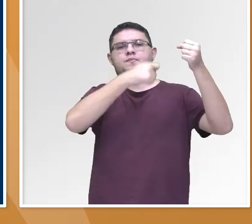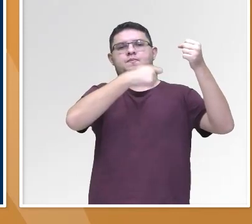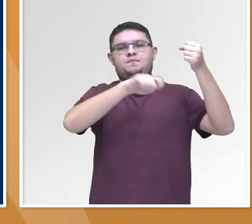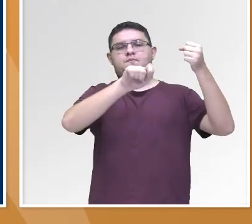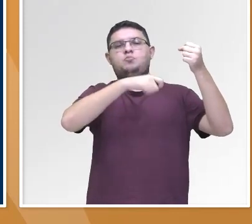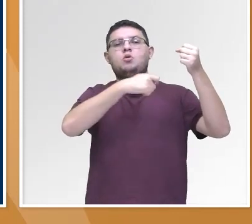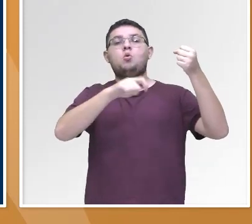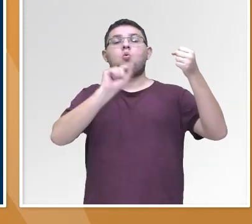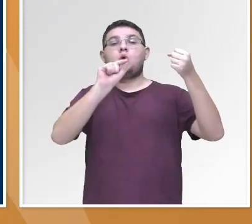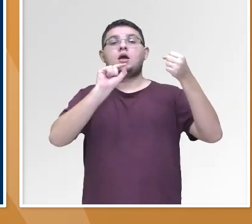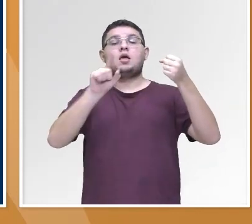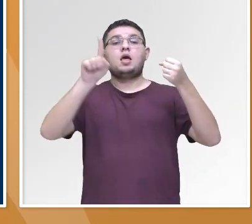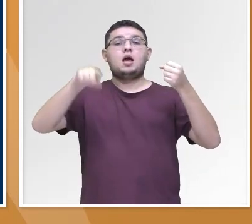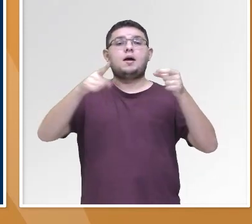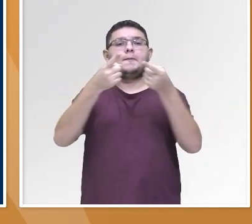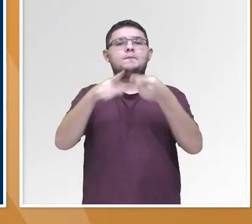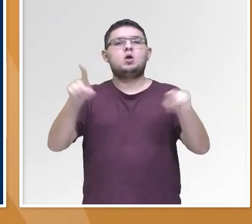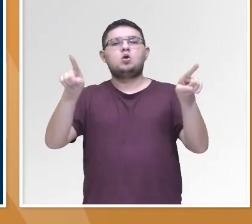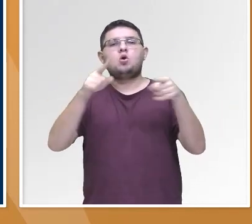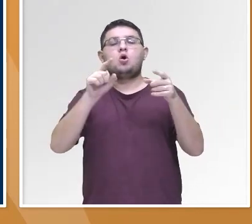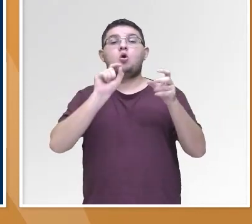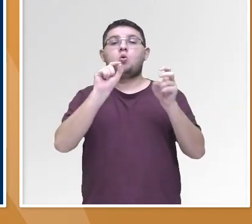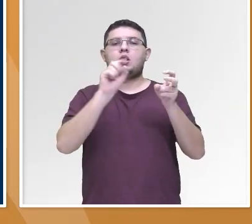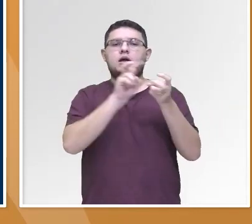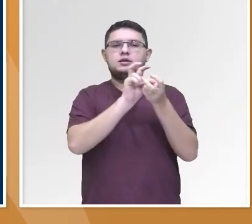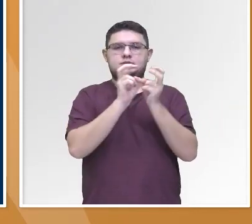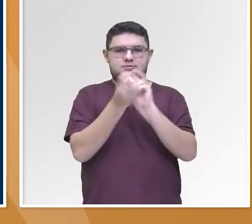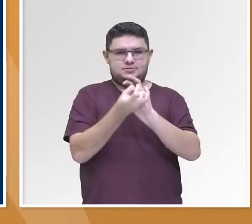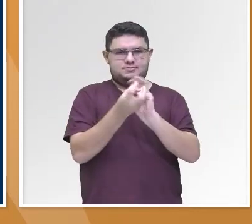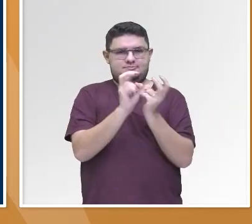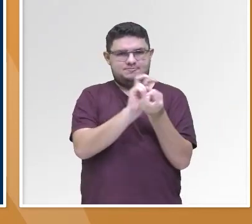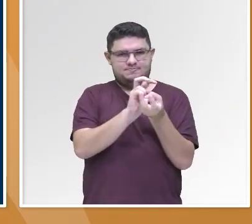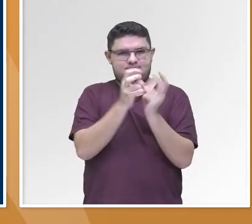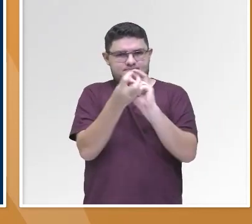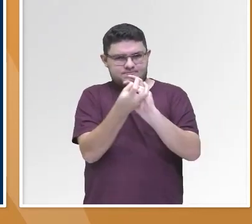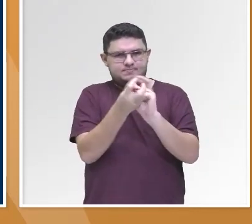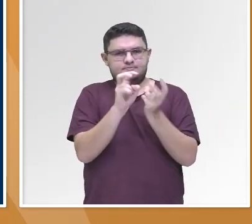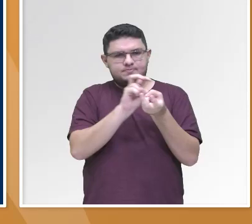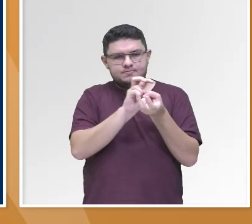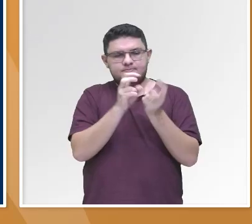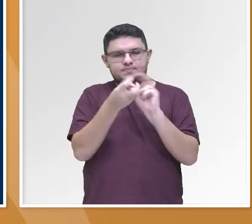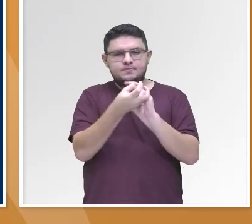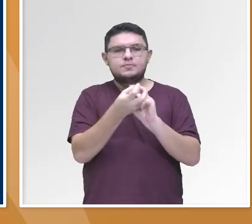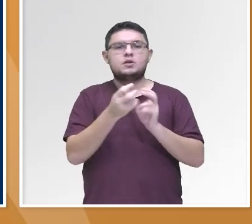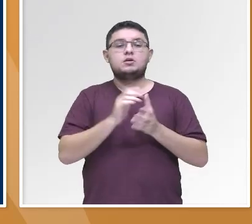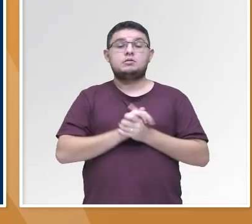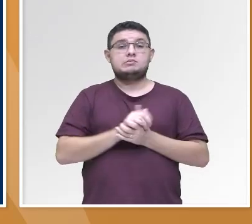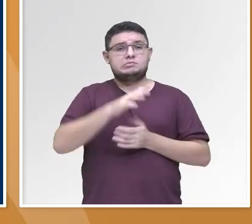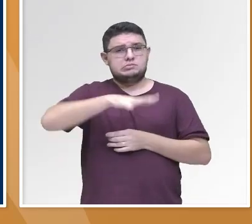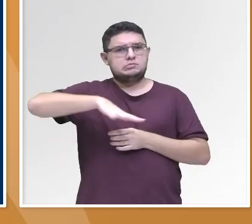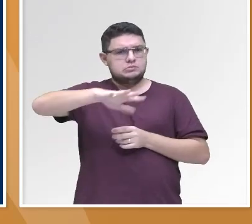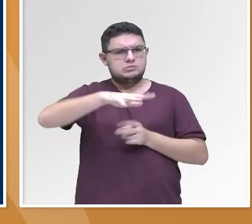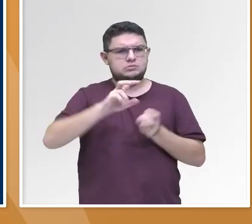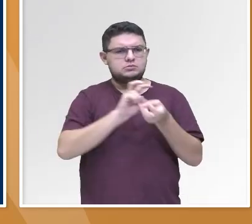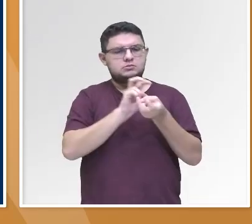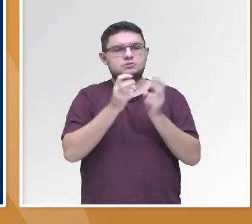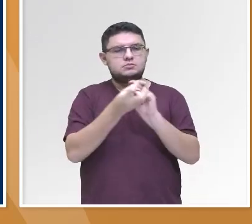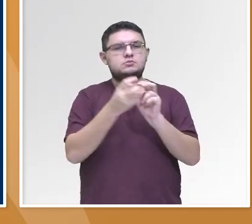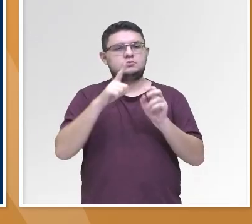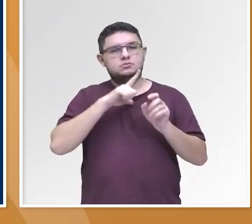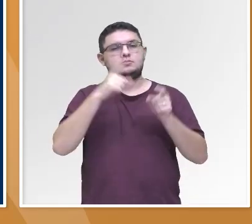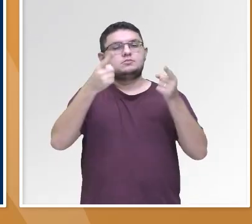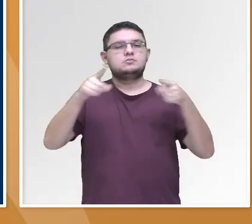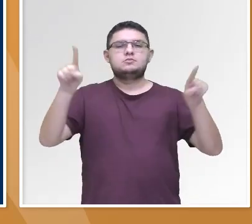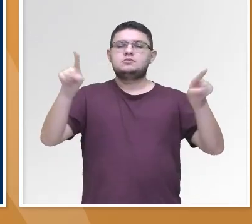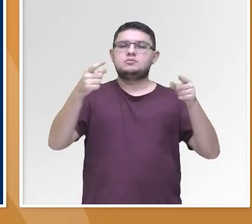à musicalidade que rola ali nas rodas de capoeira, quando as pessoas estão jogando capoeira. O berimbau é utilizado